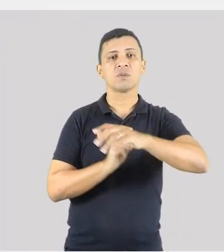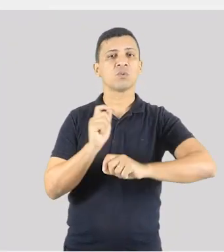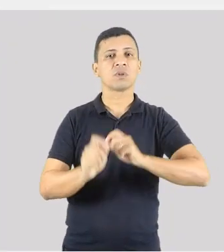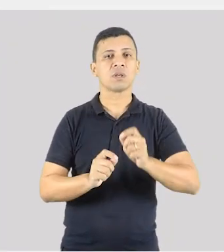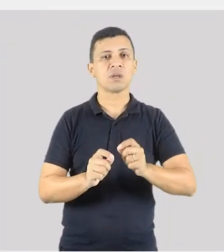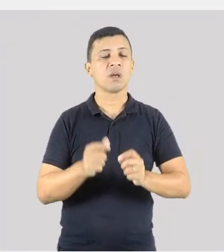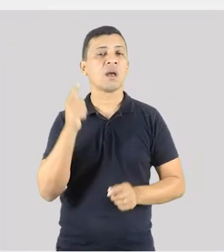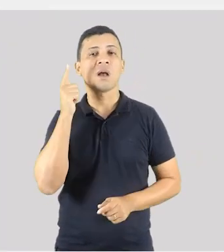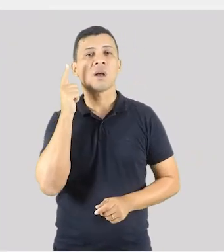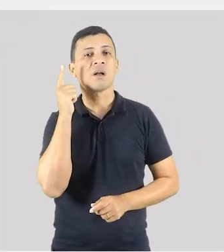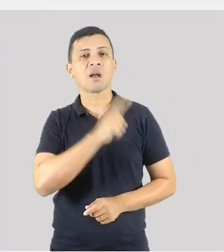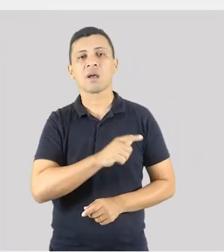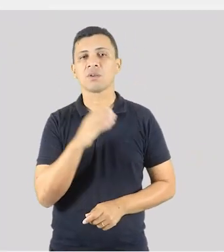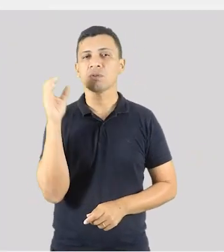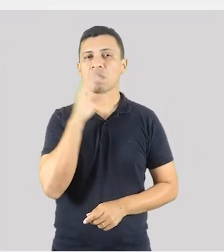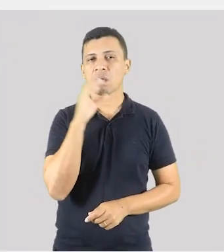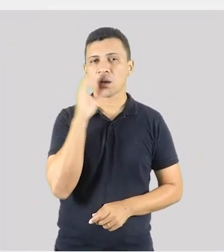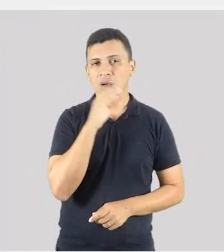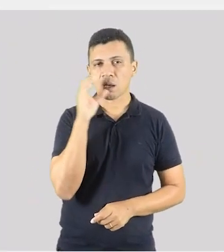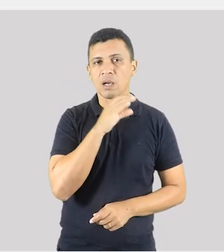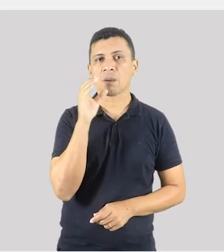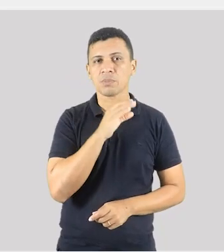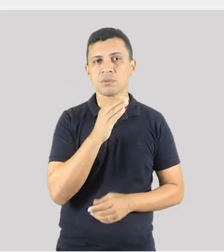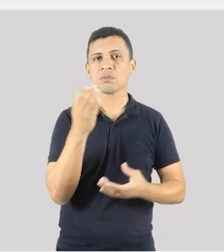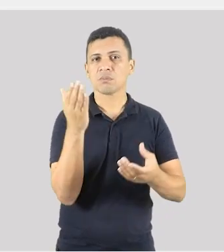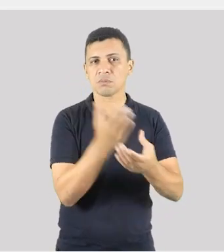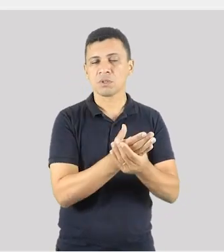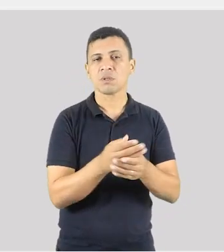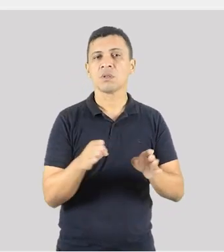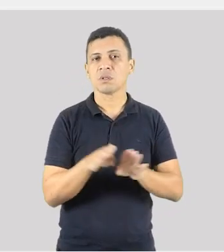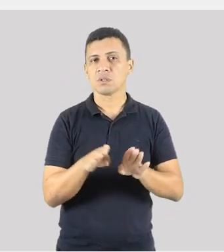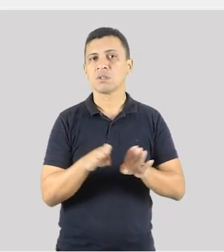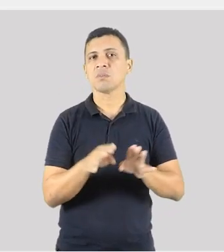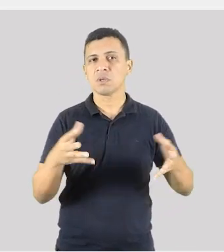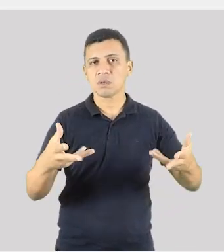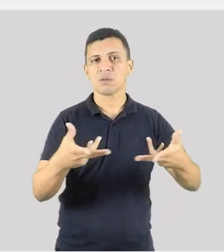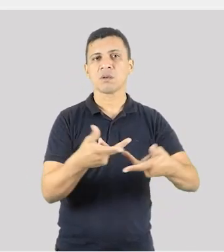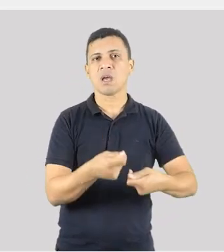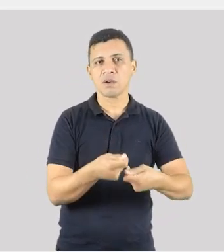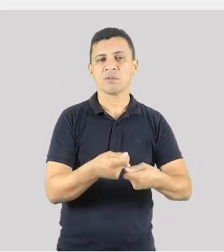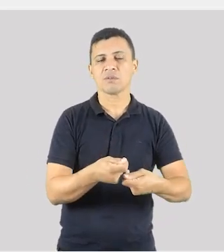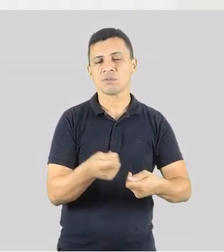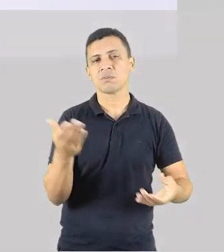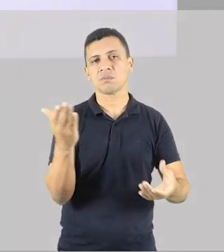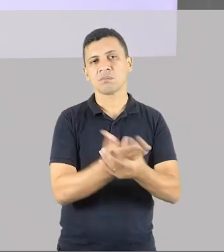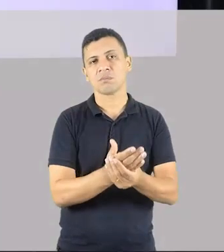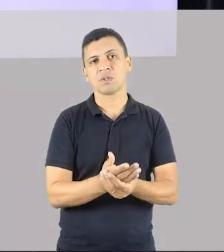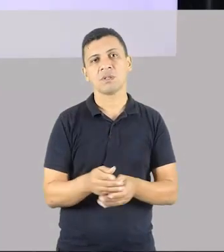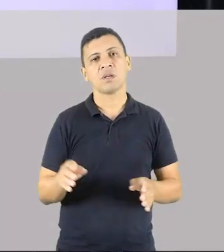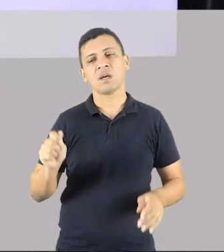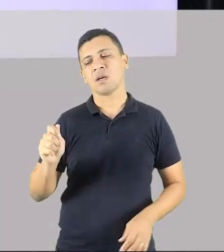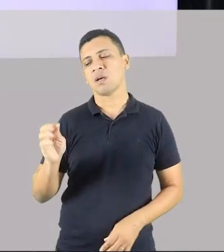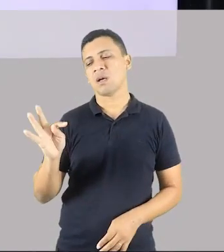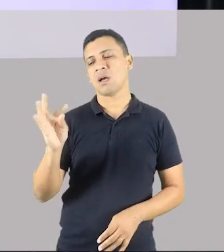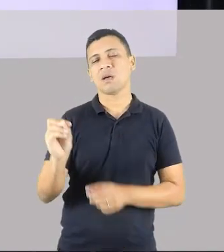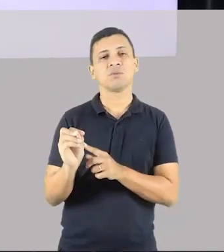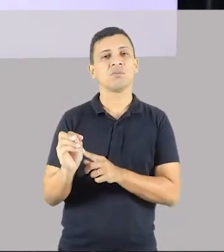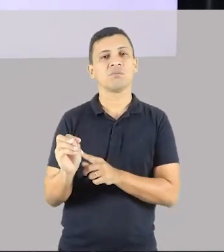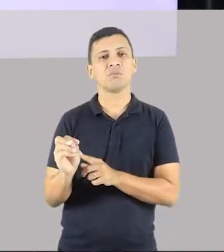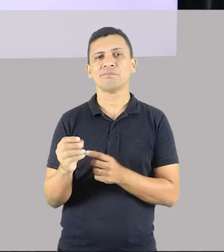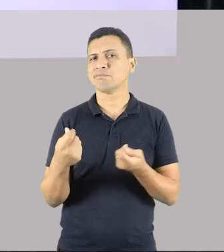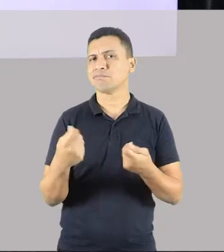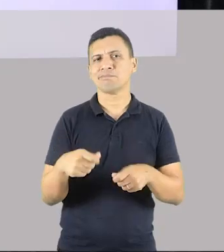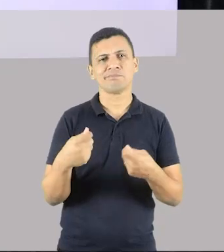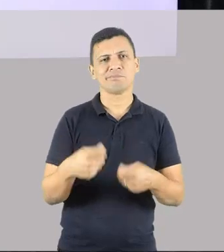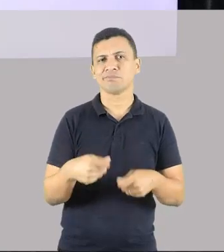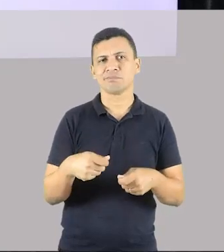garantir maior celeridade, maior brevidade e efetividade aos processos. Vai garantir que os atos praticados não dependam